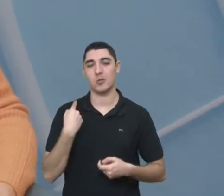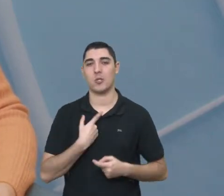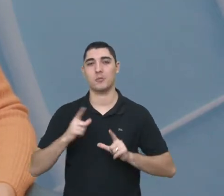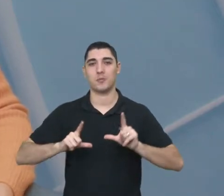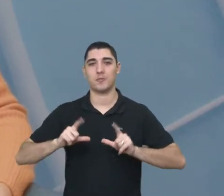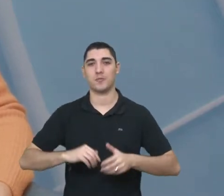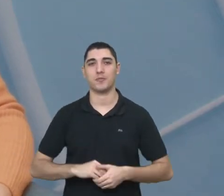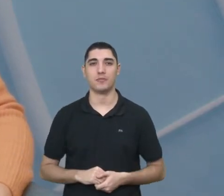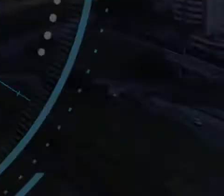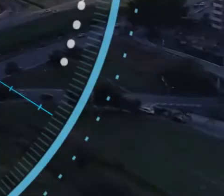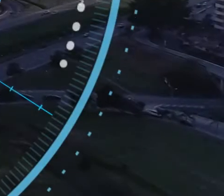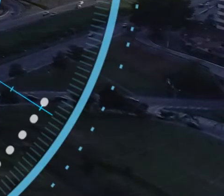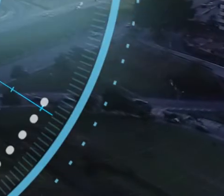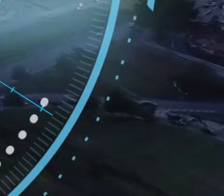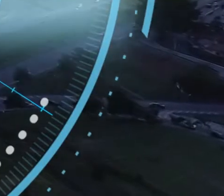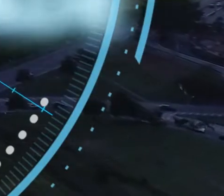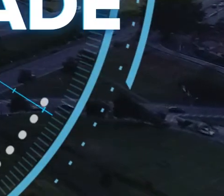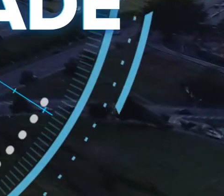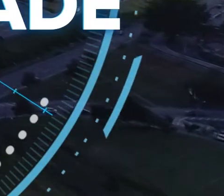com Diálogos da Cidade.